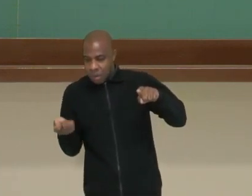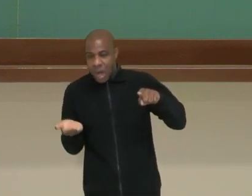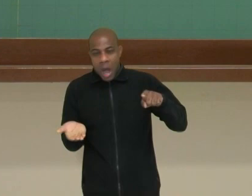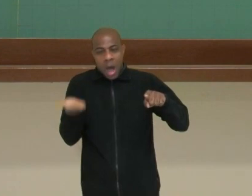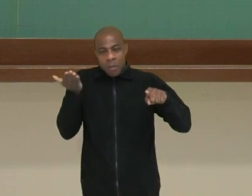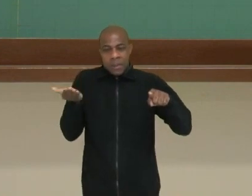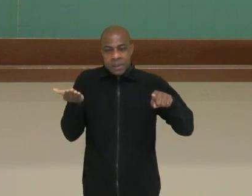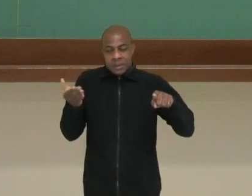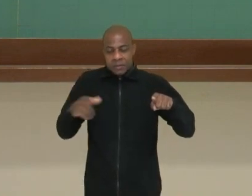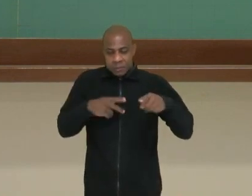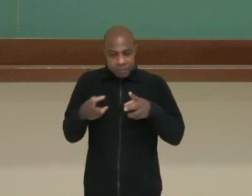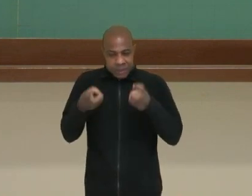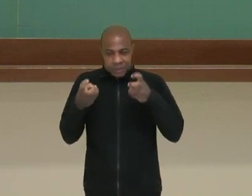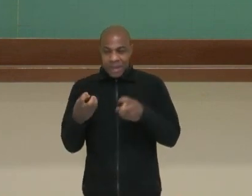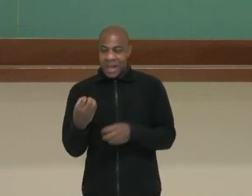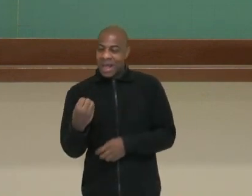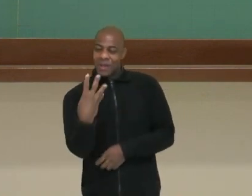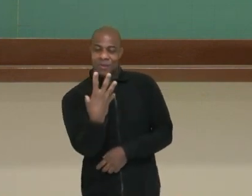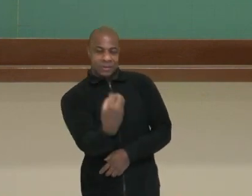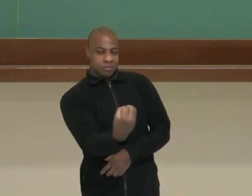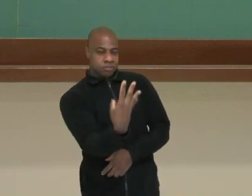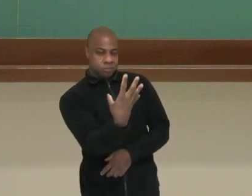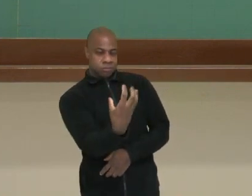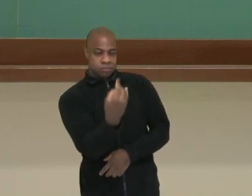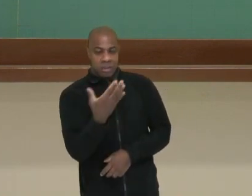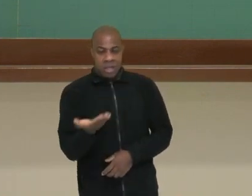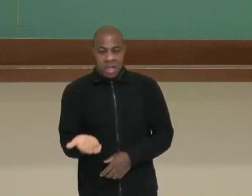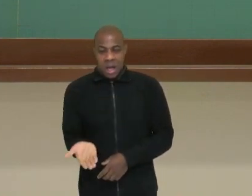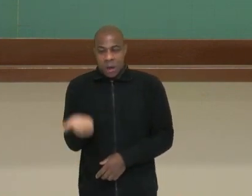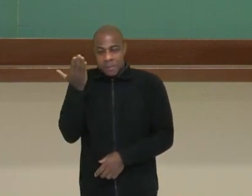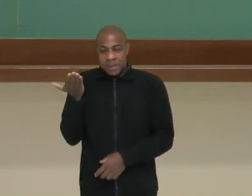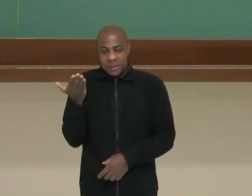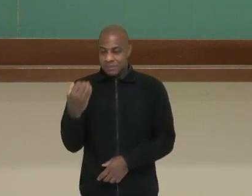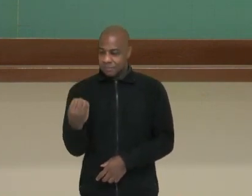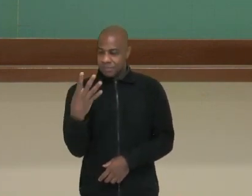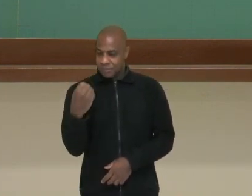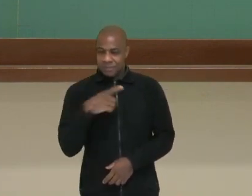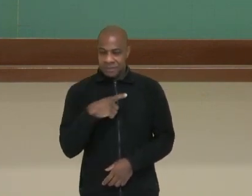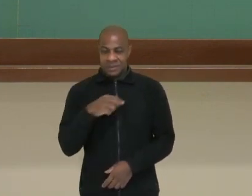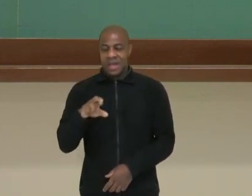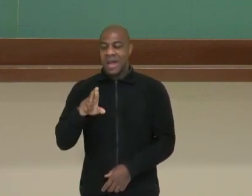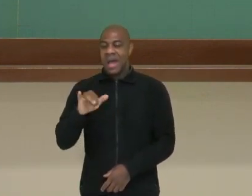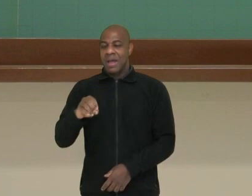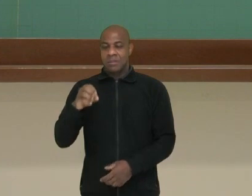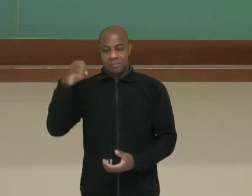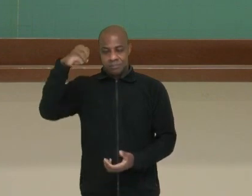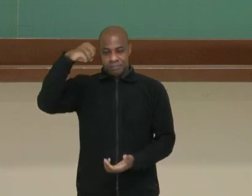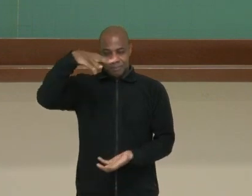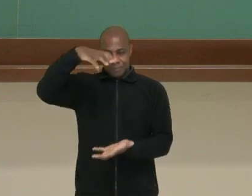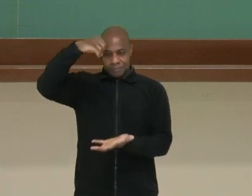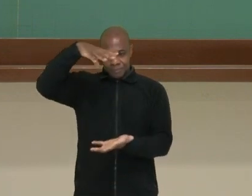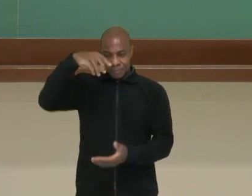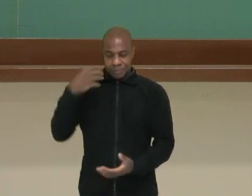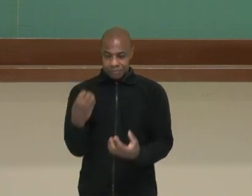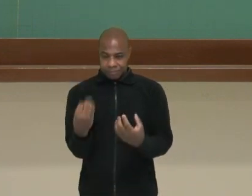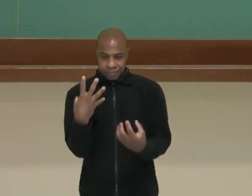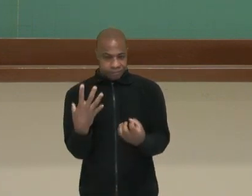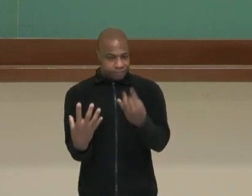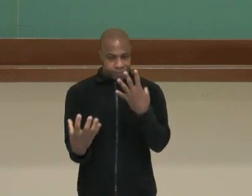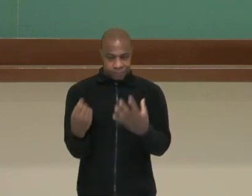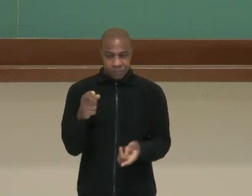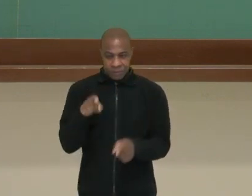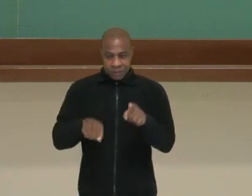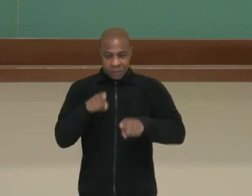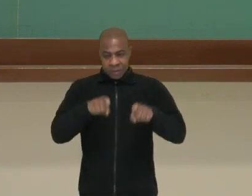luz visível. Você aumenta a frequência, você passa a ter o raio-x. Você aumenta a frequência, então você vai